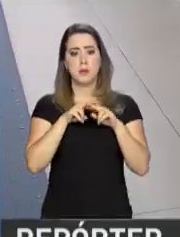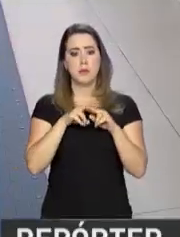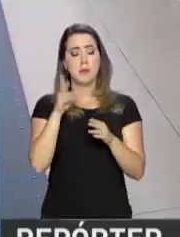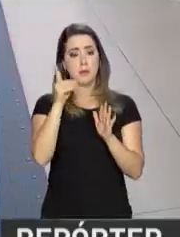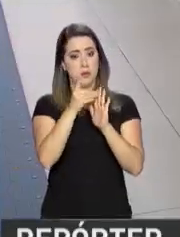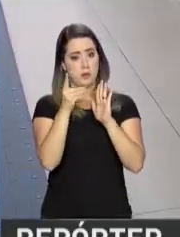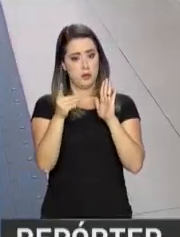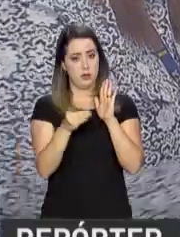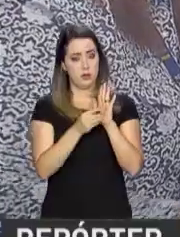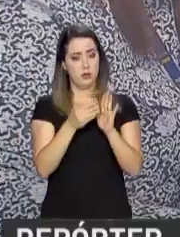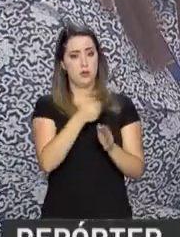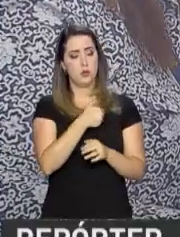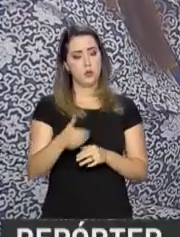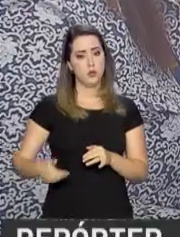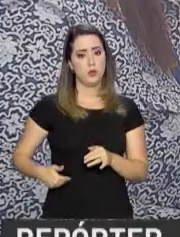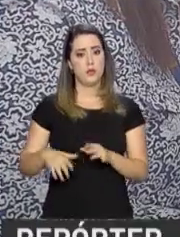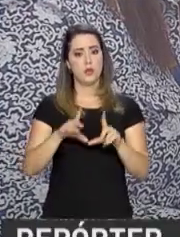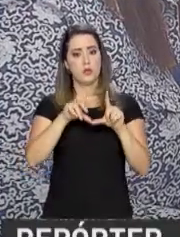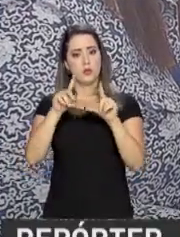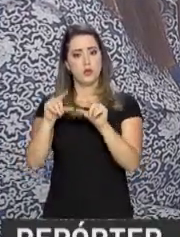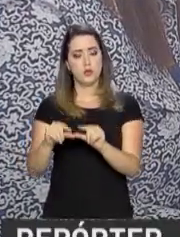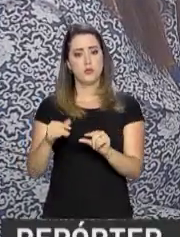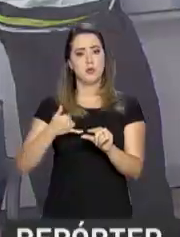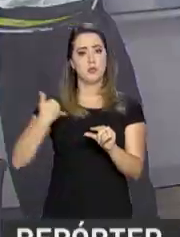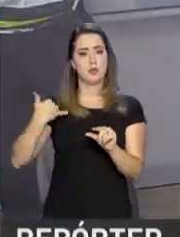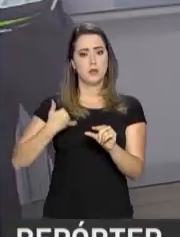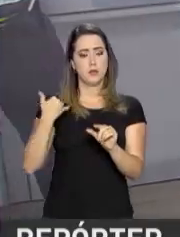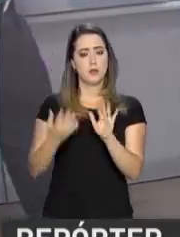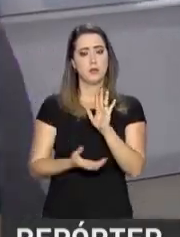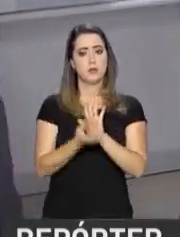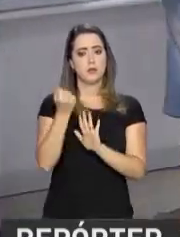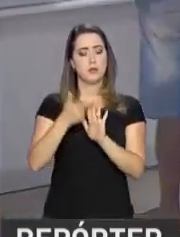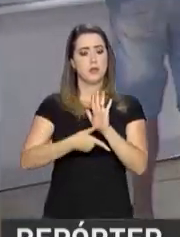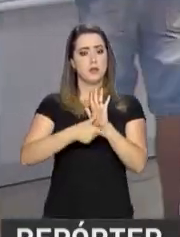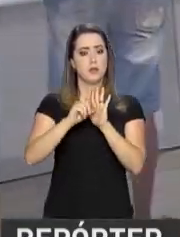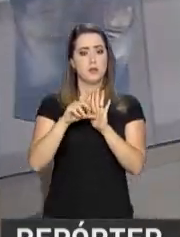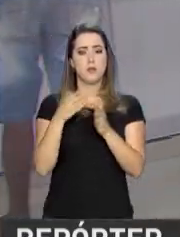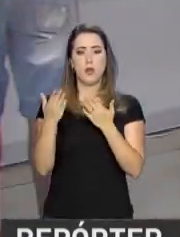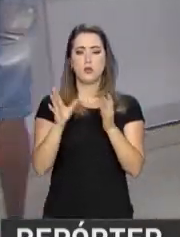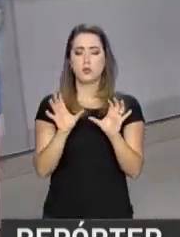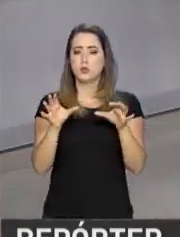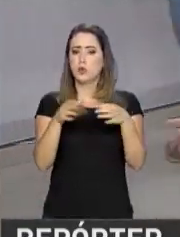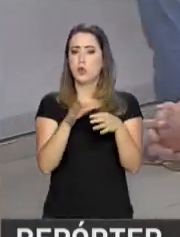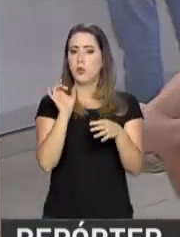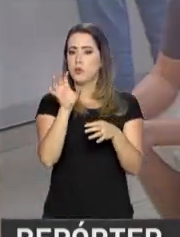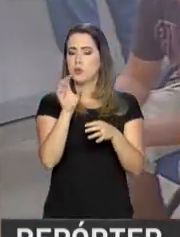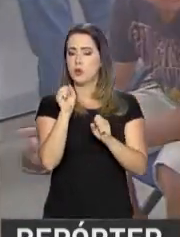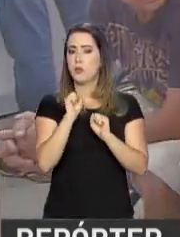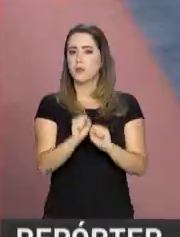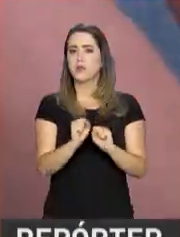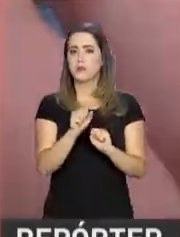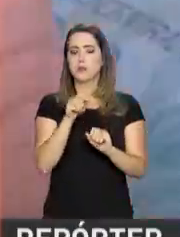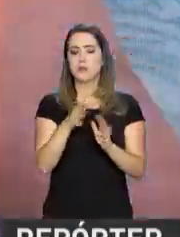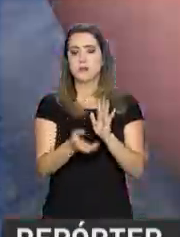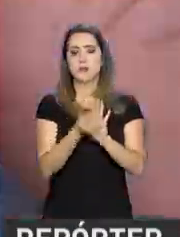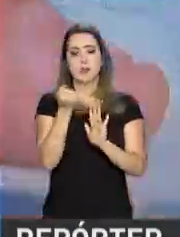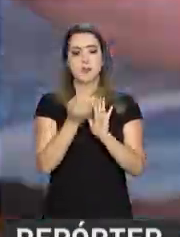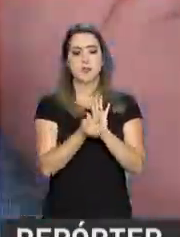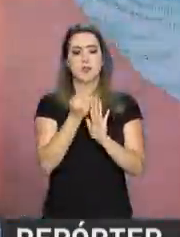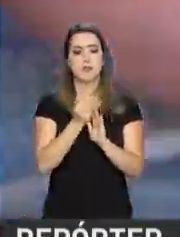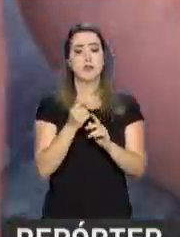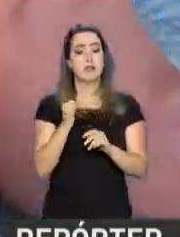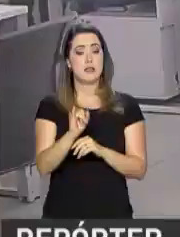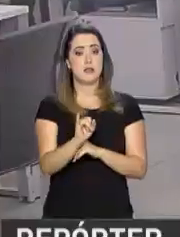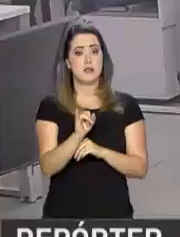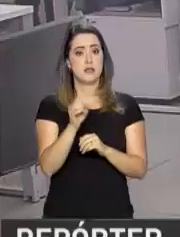um decreto o governo baixou a idade para os saques antes para esse grupo só era permitido a retirada do dinheiro em